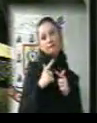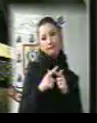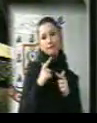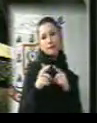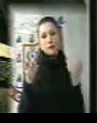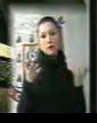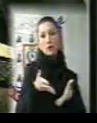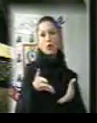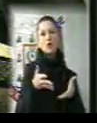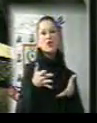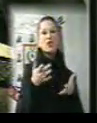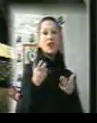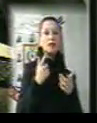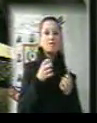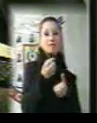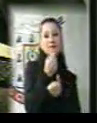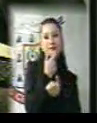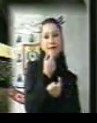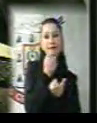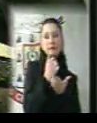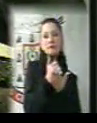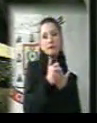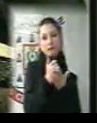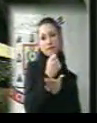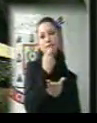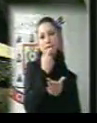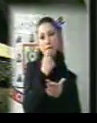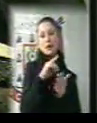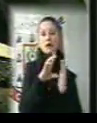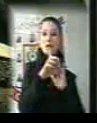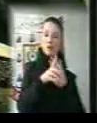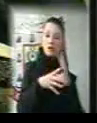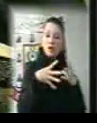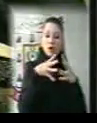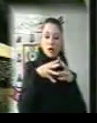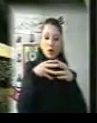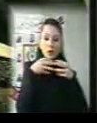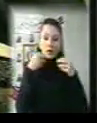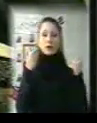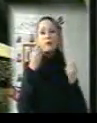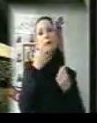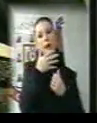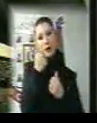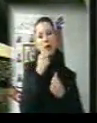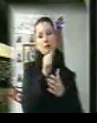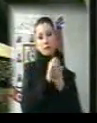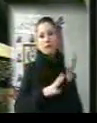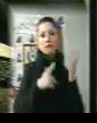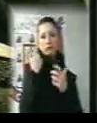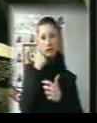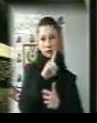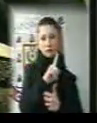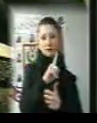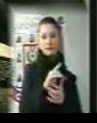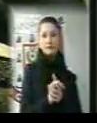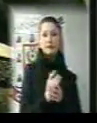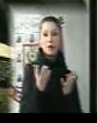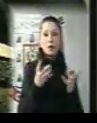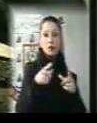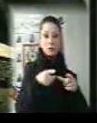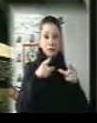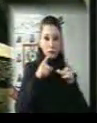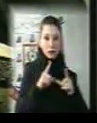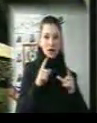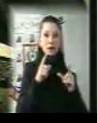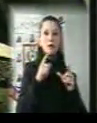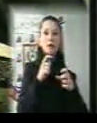apresentados. O mesmo está sendo medicado e assim que esteja totalmente restabelecida a sua saúde, o mesmo voltará às atividades normais. Observação, o atestado